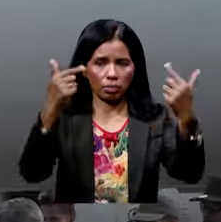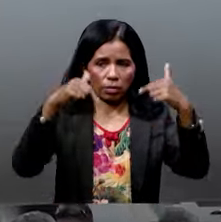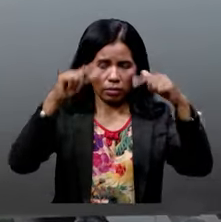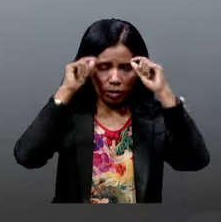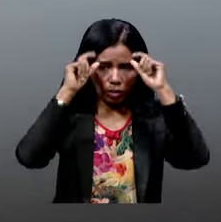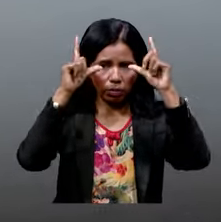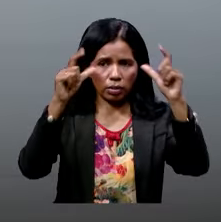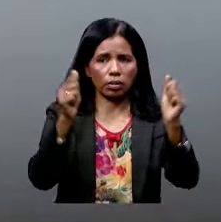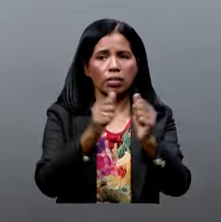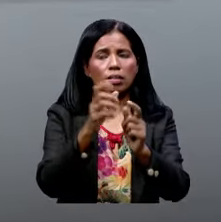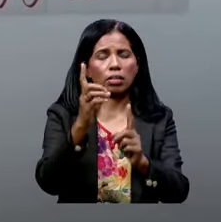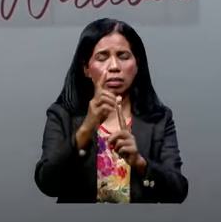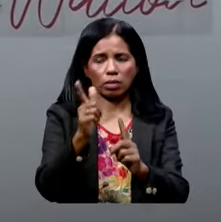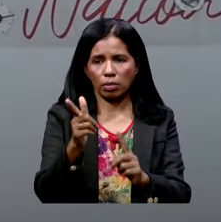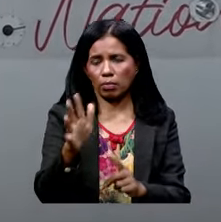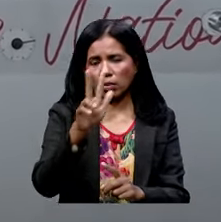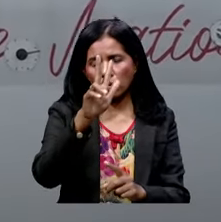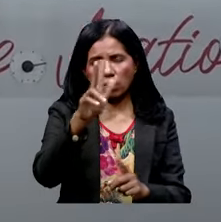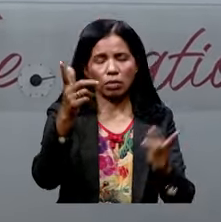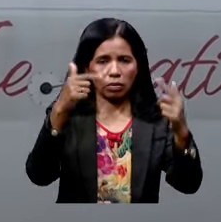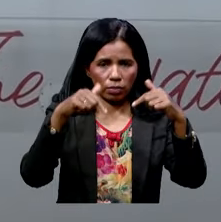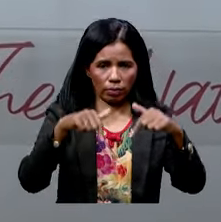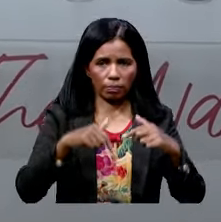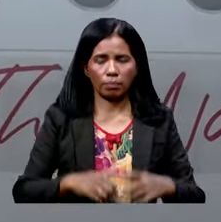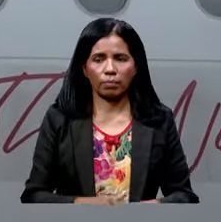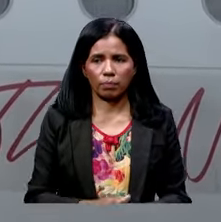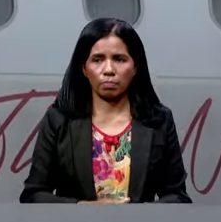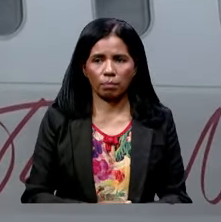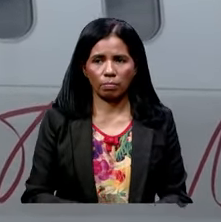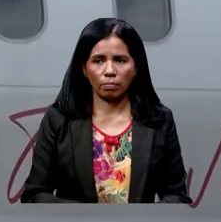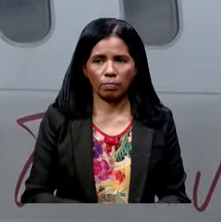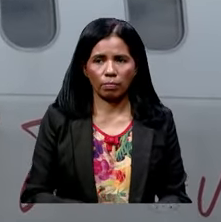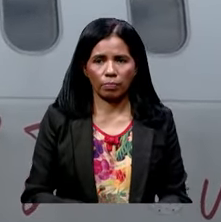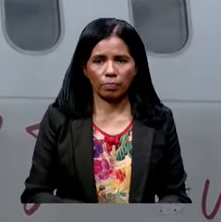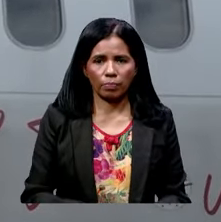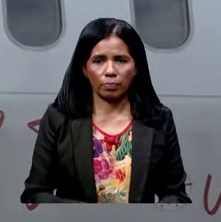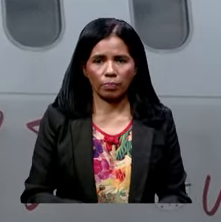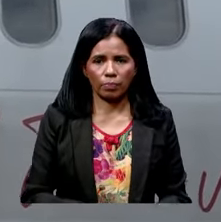Timor-Leste e a Loran Ronulo Resintolo Fulané. Santina de Jesus, Marito da Costa, GMN.